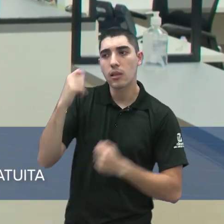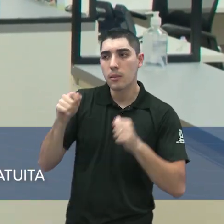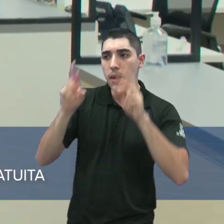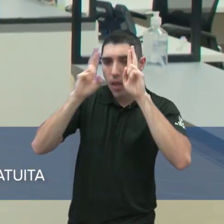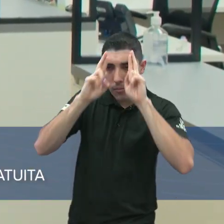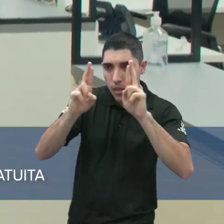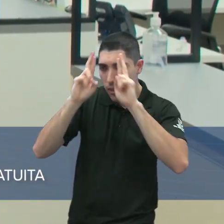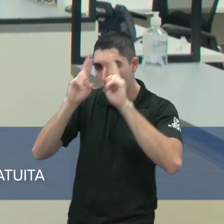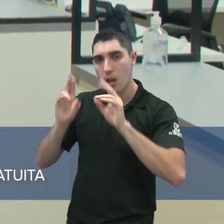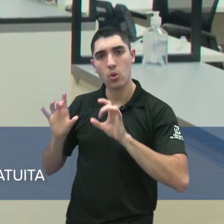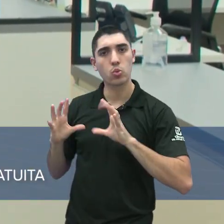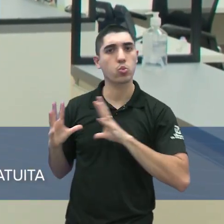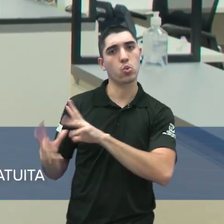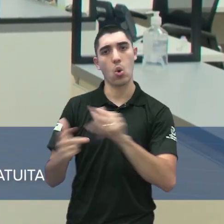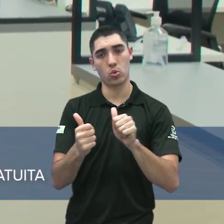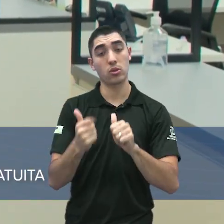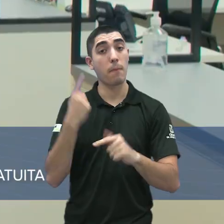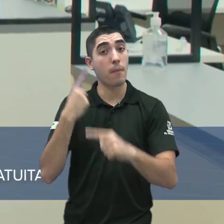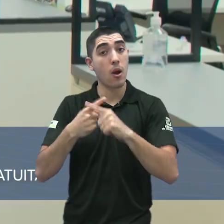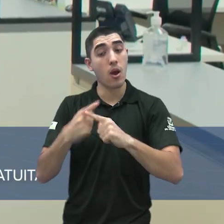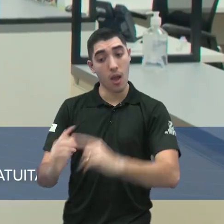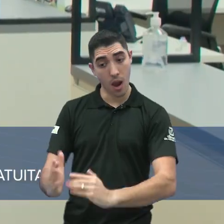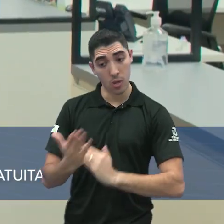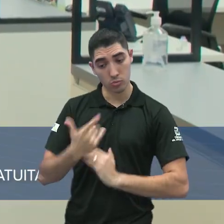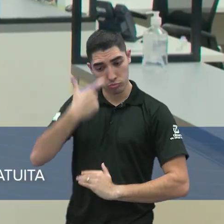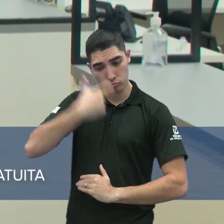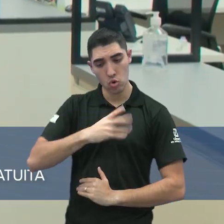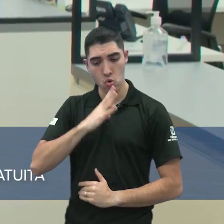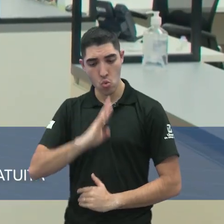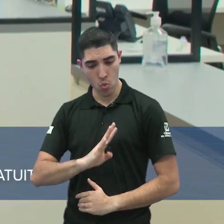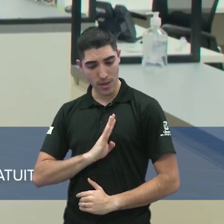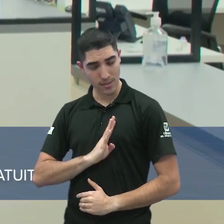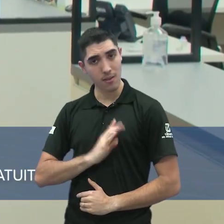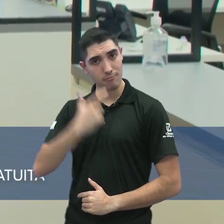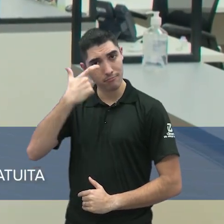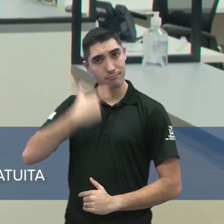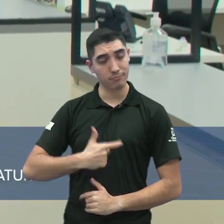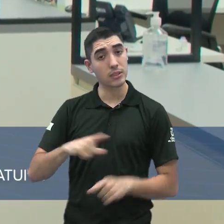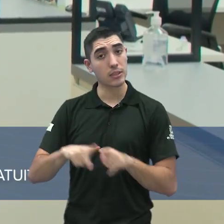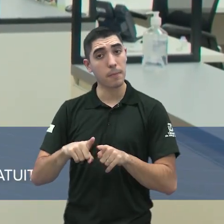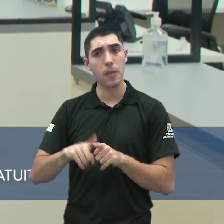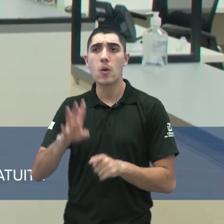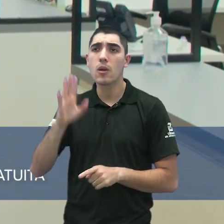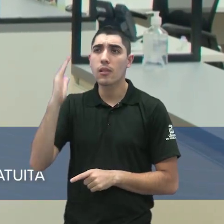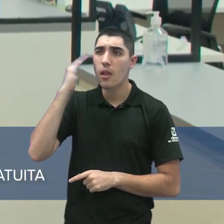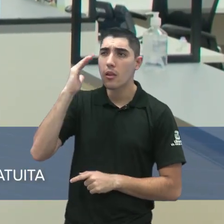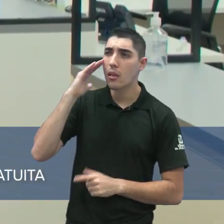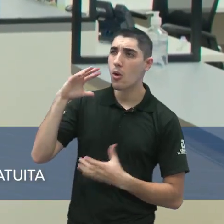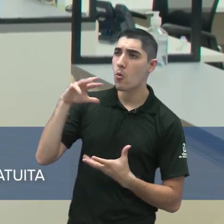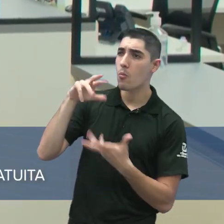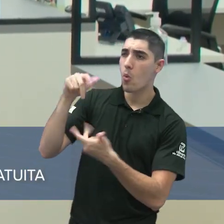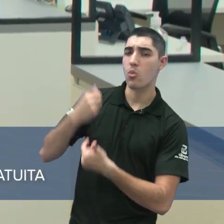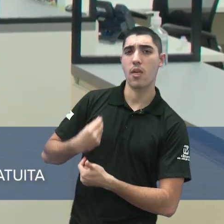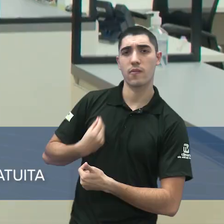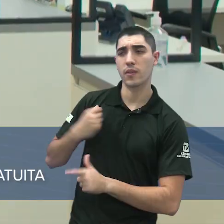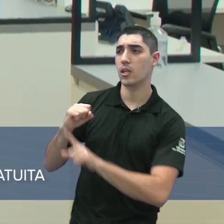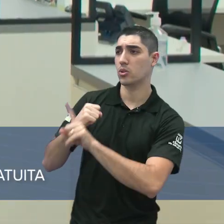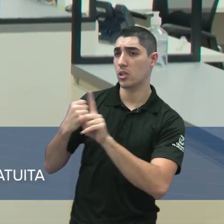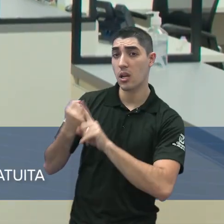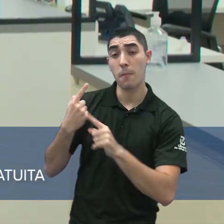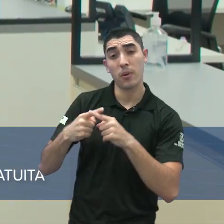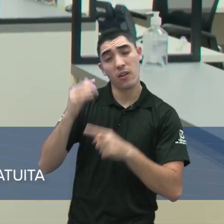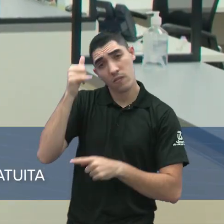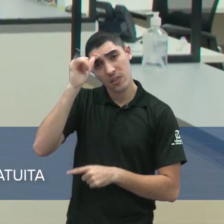entender a diferença do outro, e tudo isso ajuda para que você se conheça e saiba interpretar o mundo à sua volta para acabar